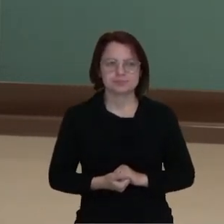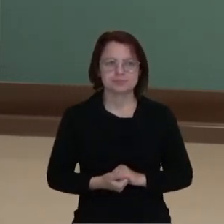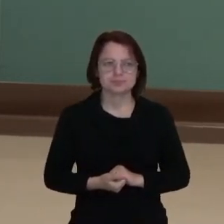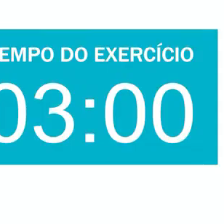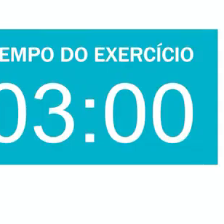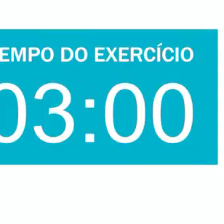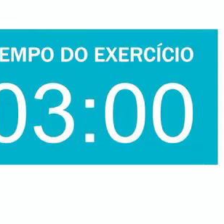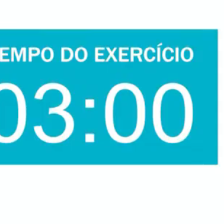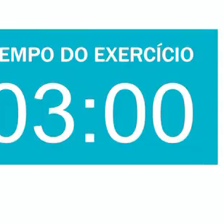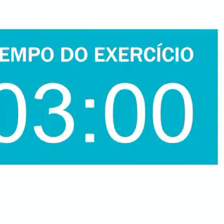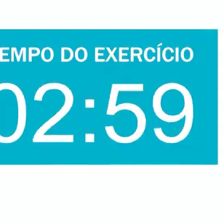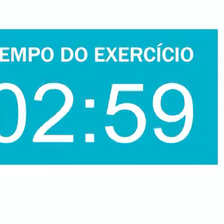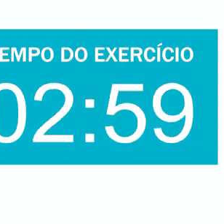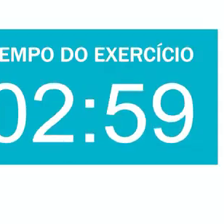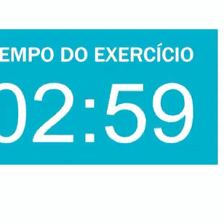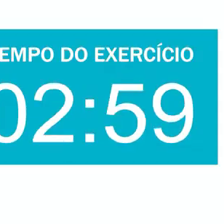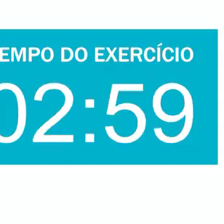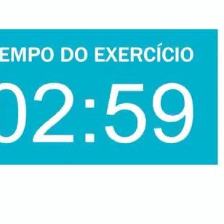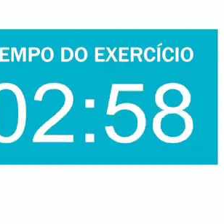resposta.